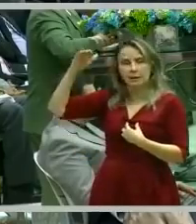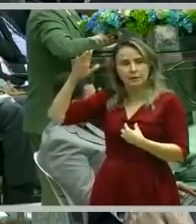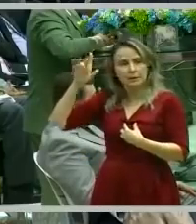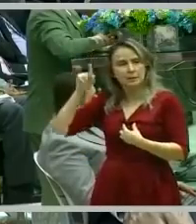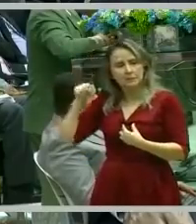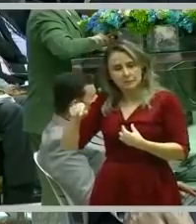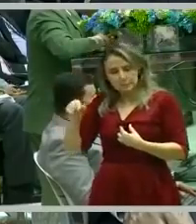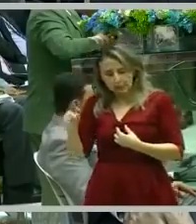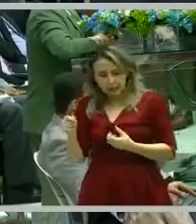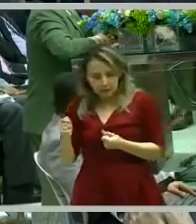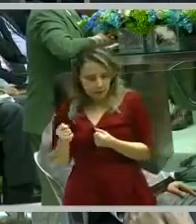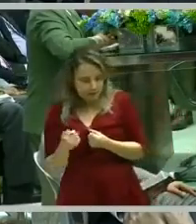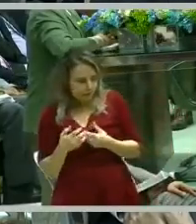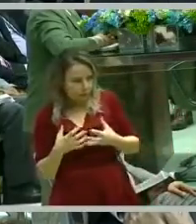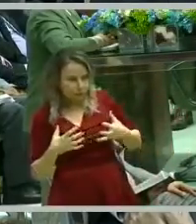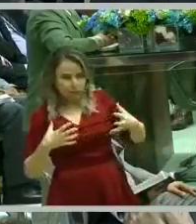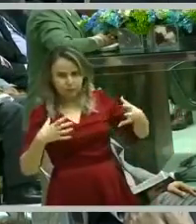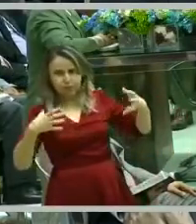cururu.